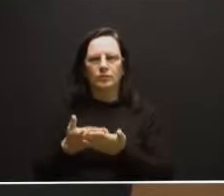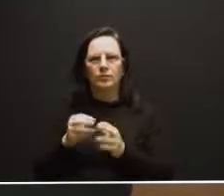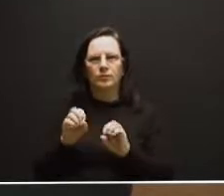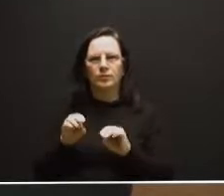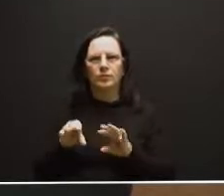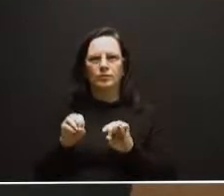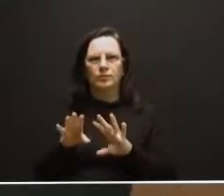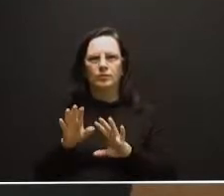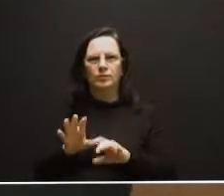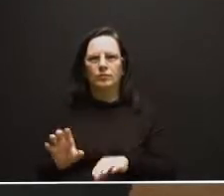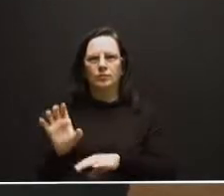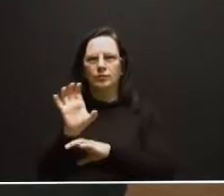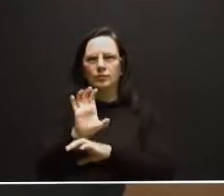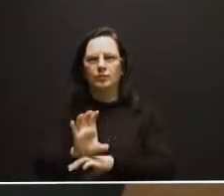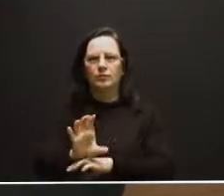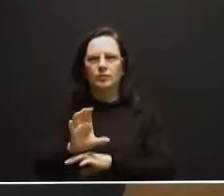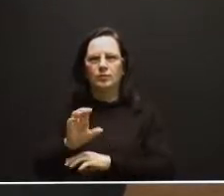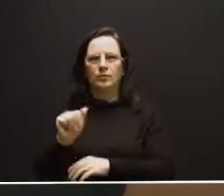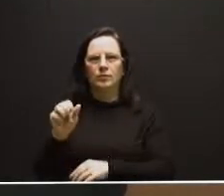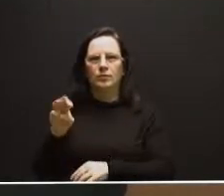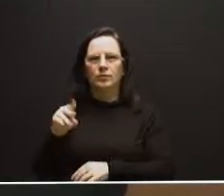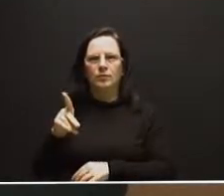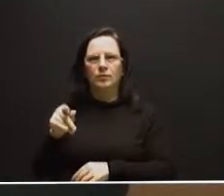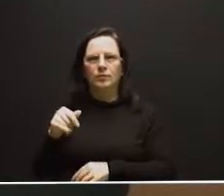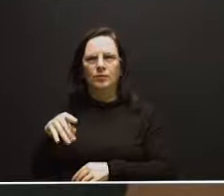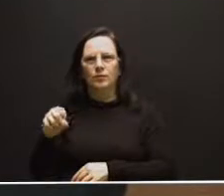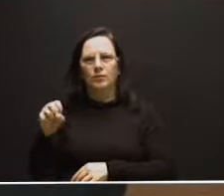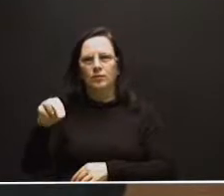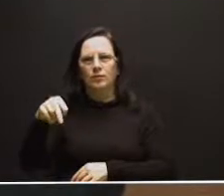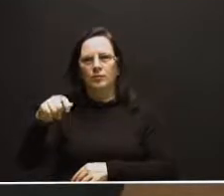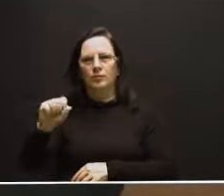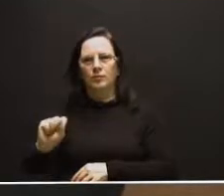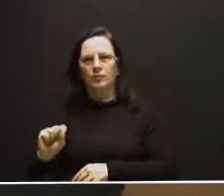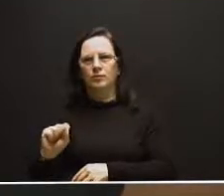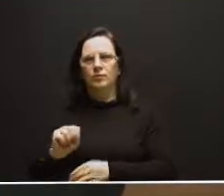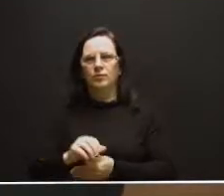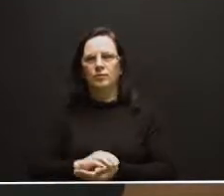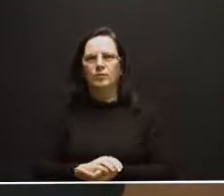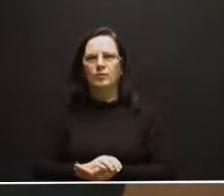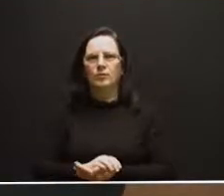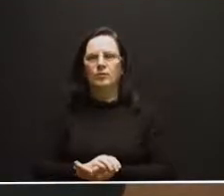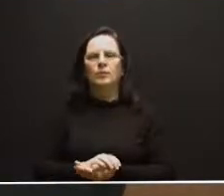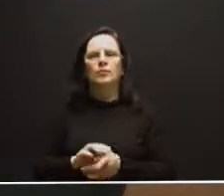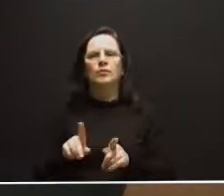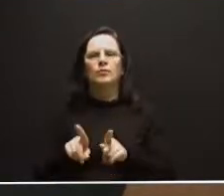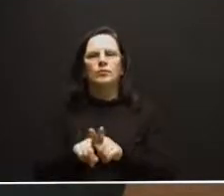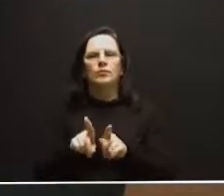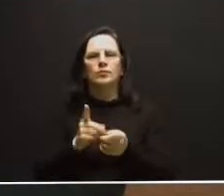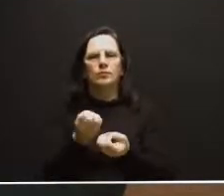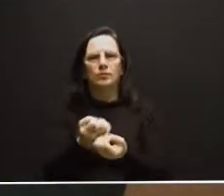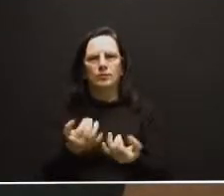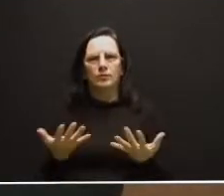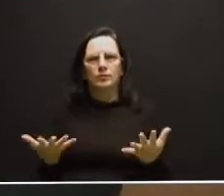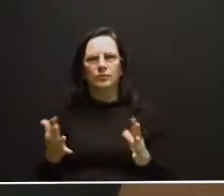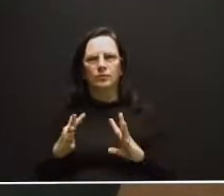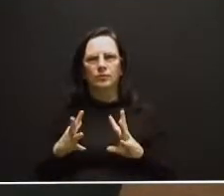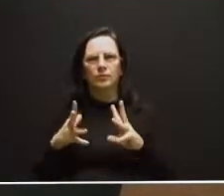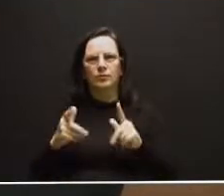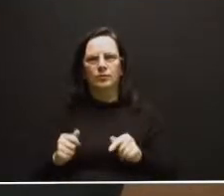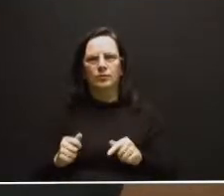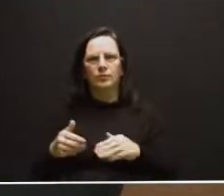estado do amazonas na vila paulista encaminhe-se manutenção no leito carroçável do cruzamento